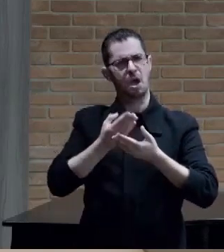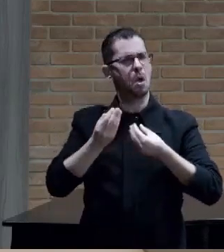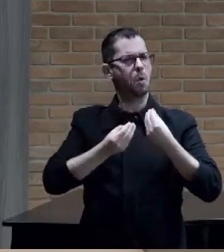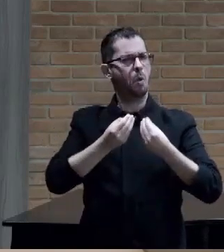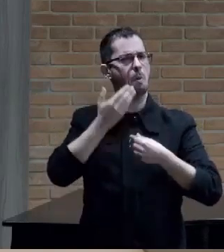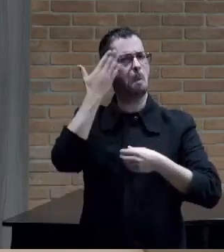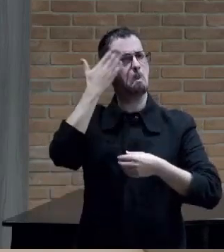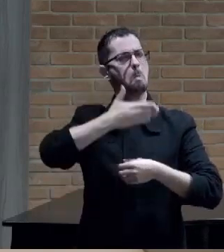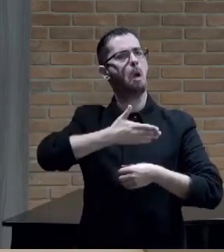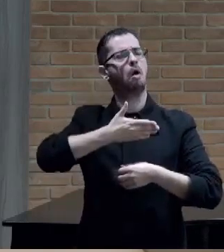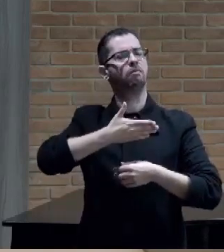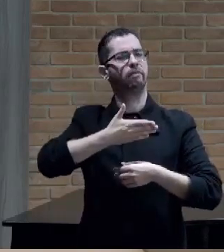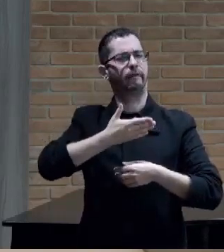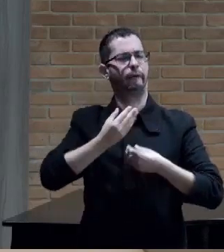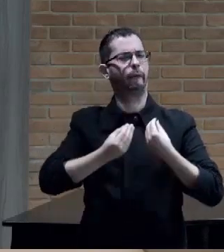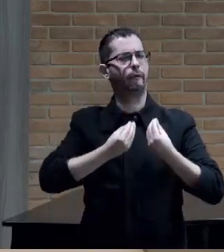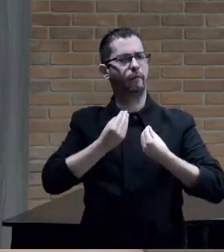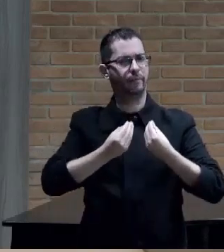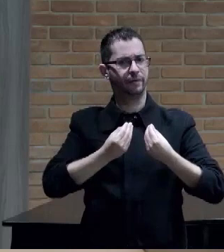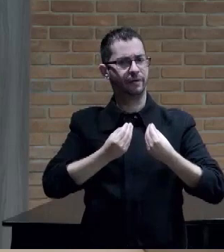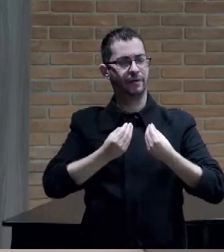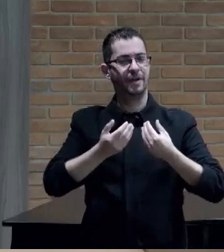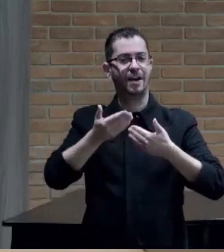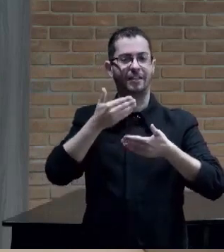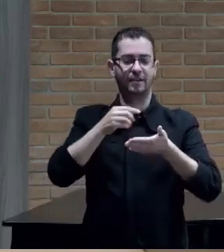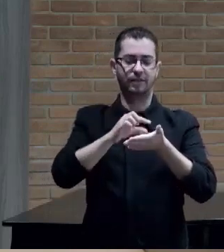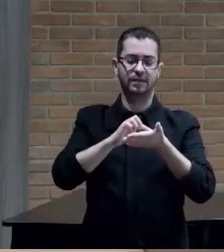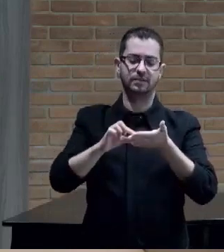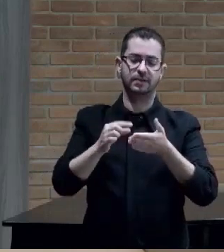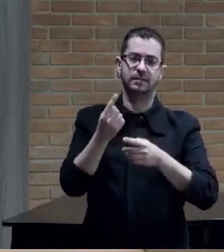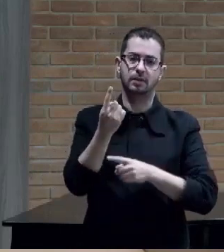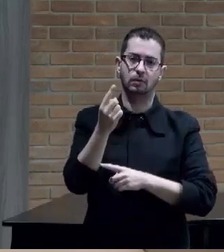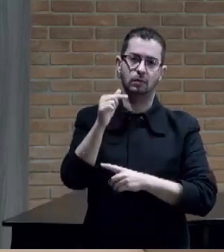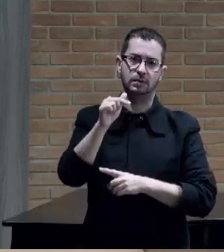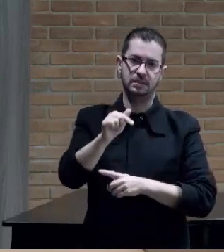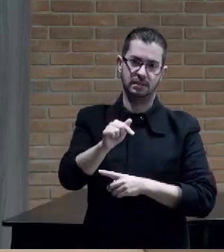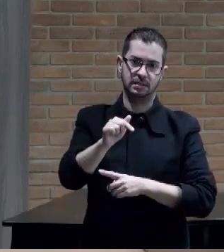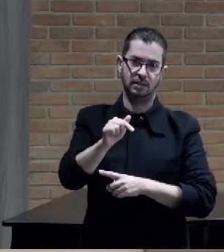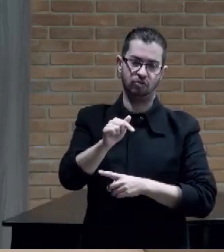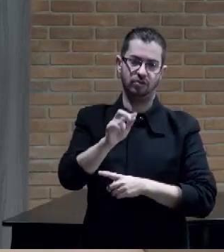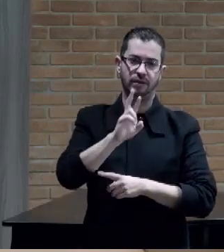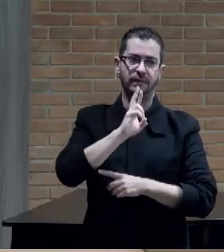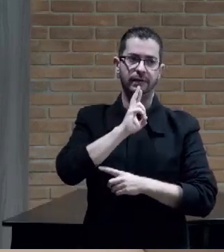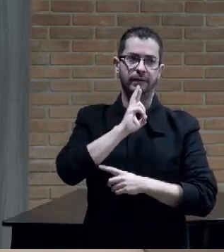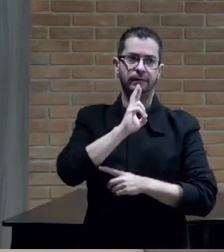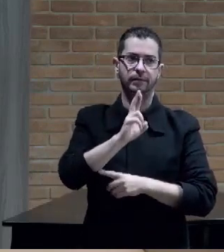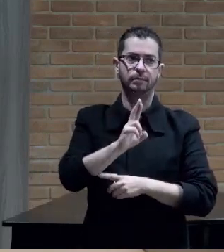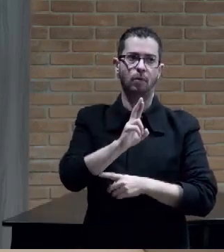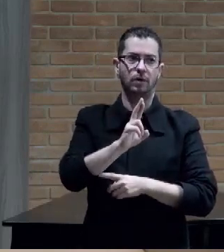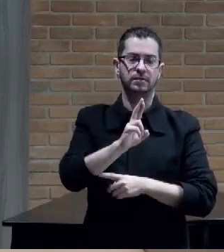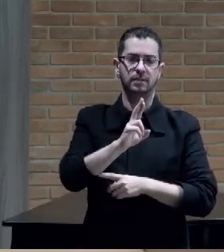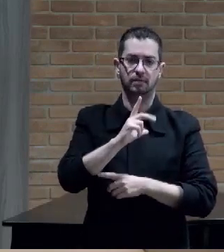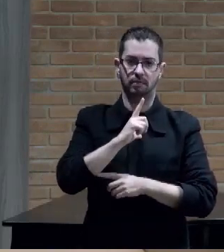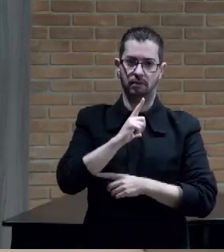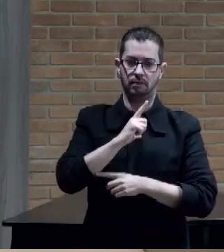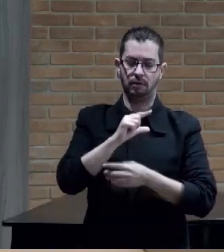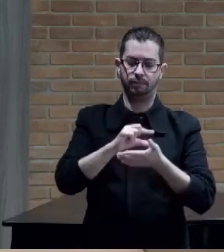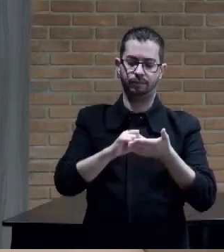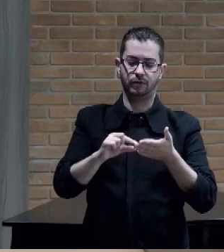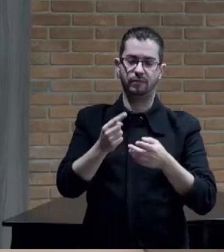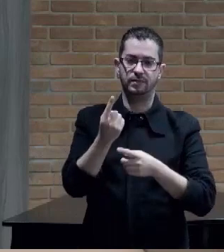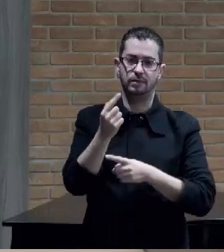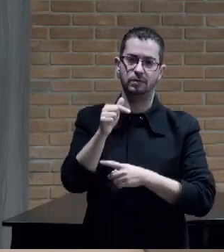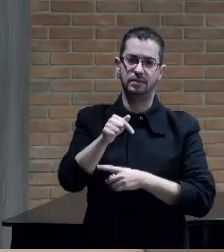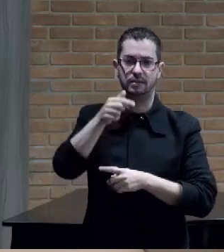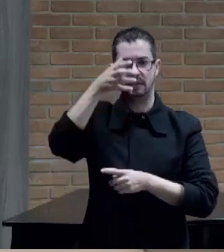prova isso? Ele prova através do versículo 17. A resposta é dada no versículo 17 de